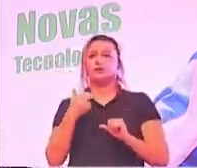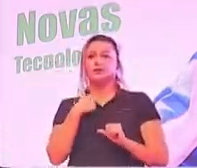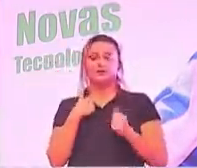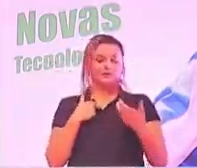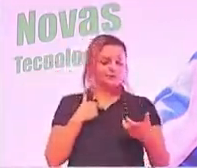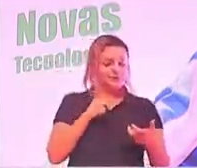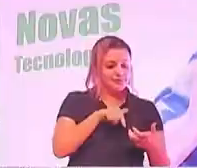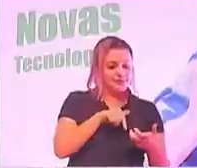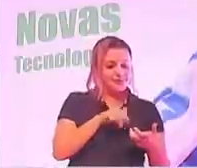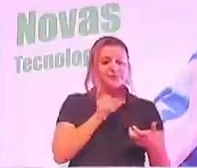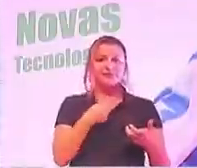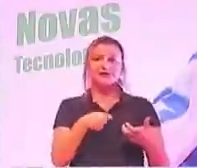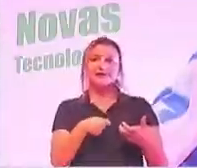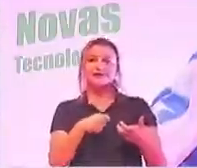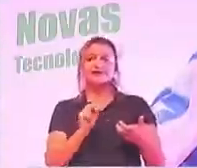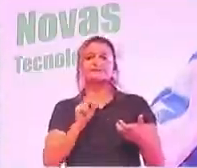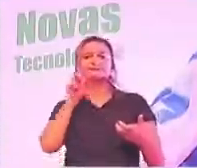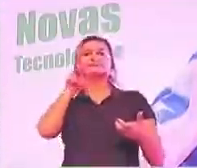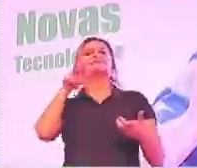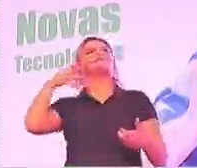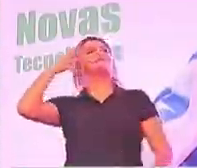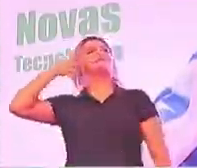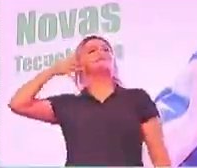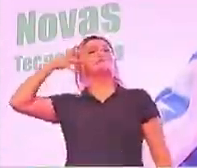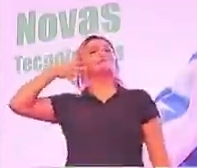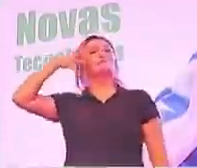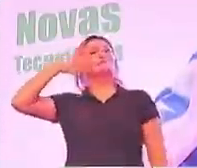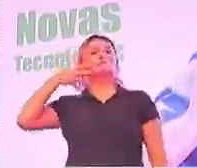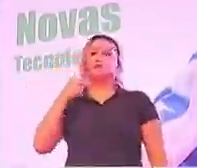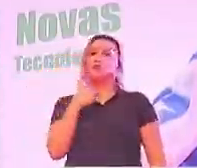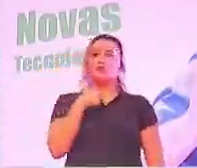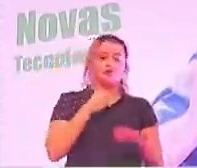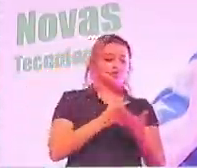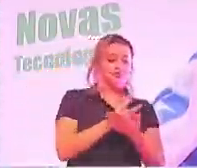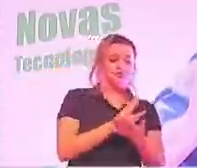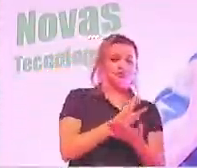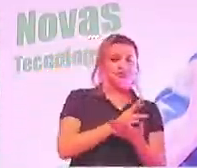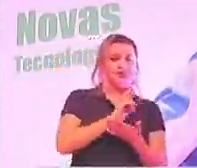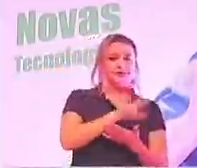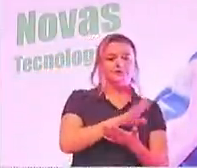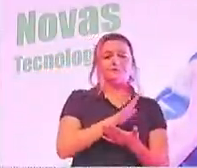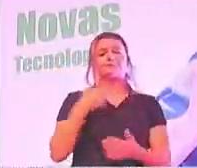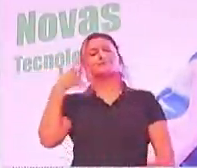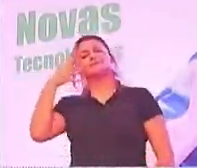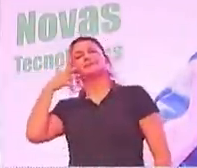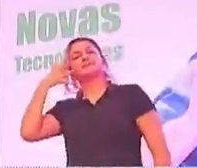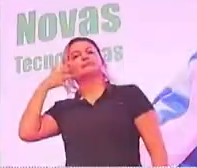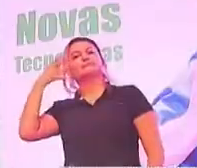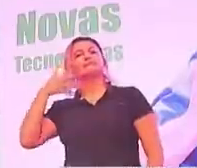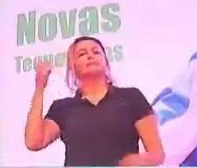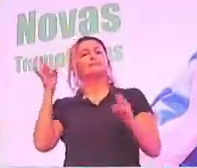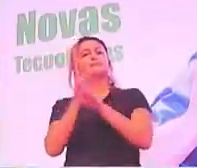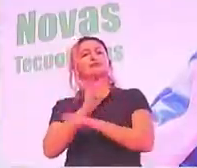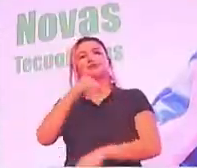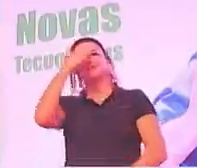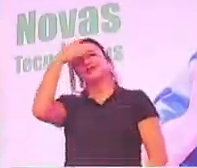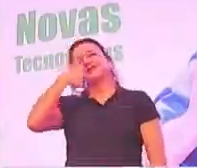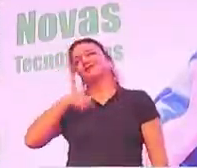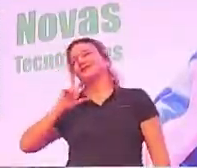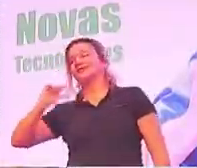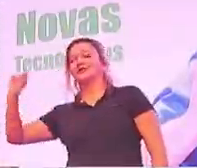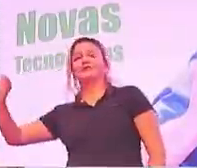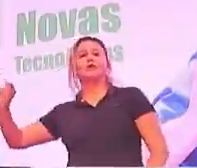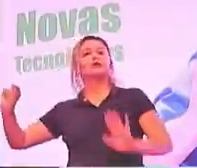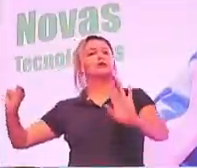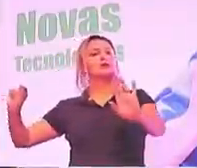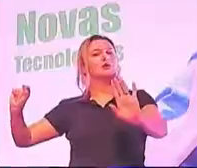você tem que pausar a palestra, esperar ele olhar no celular, responder o WhatsApp. E aí acabei a palestra, falei, muito obrigado e tal, agora eu vou ter que ir embora. Ele